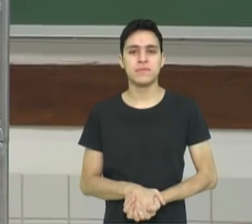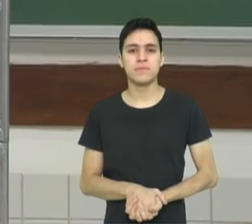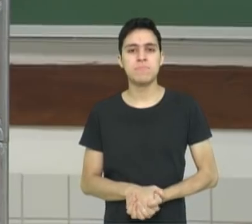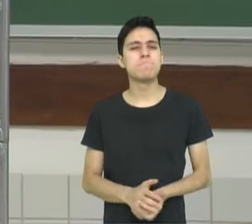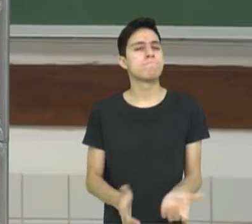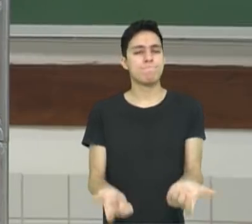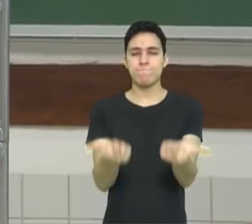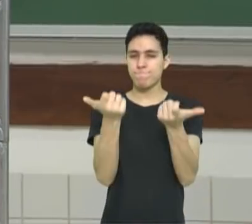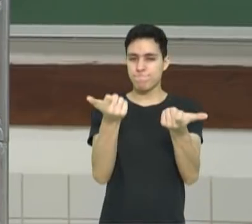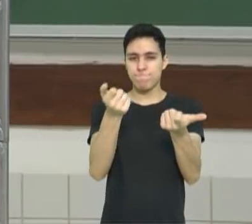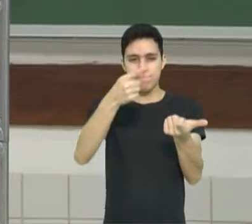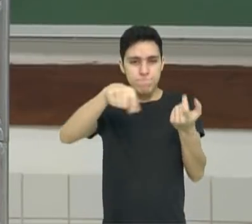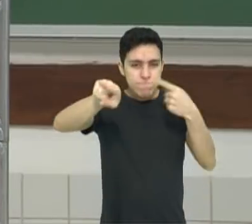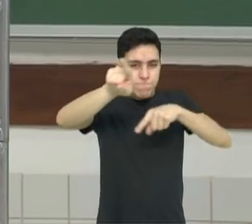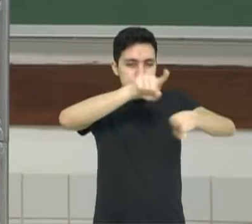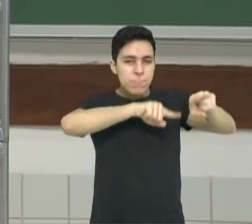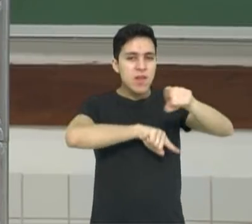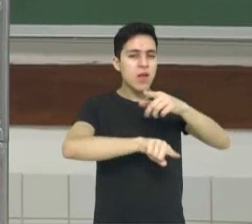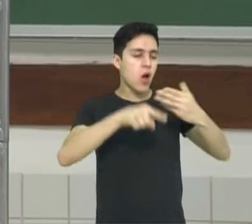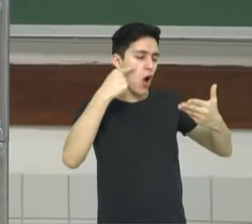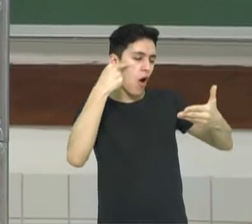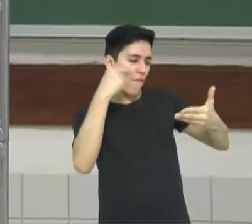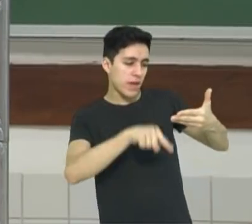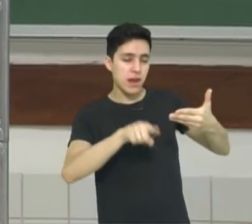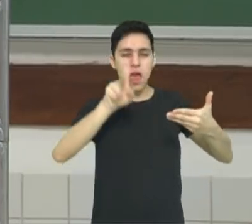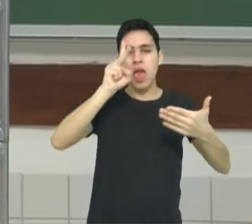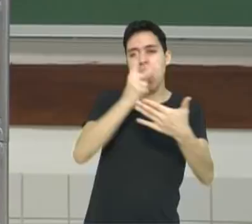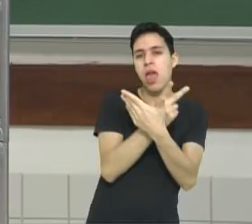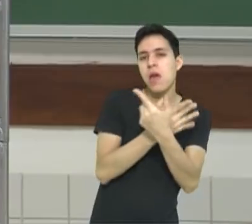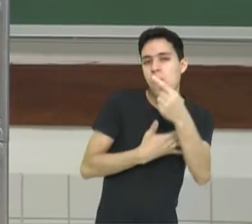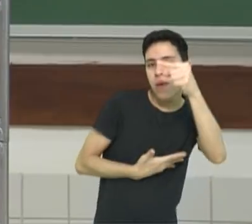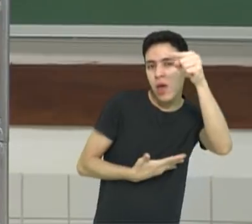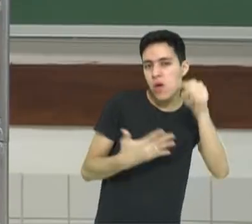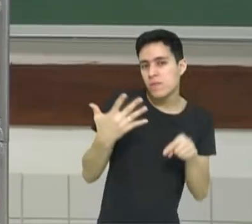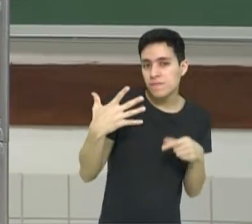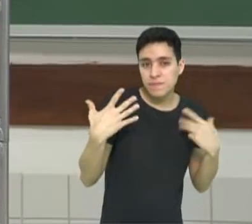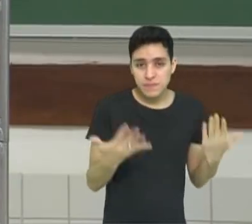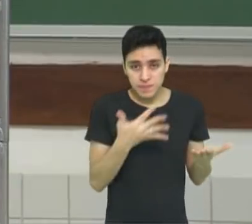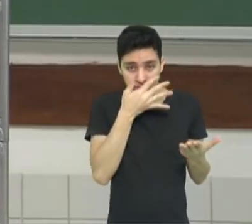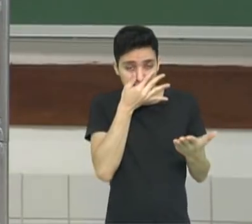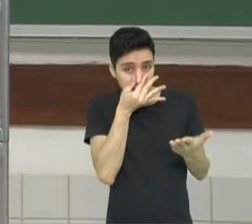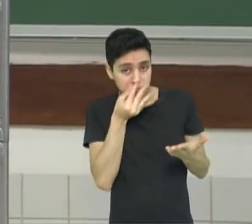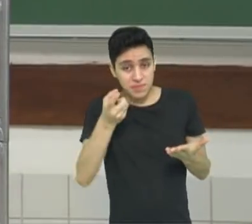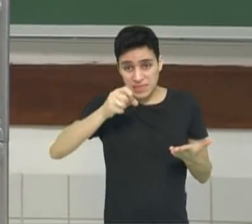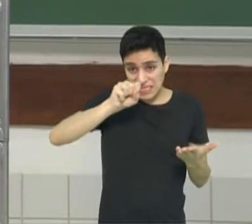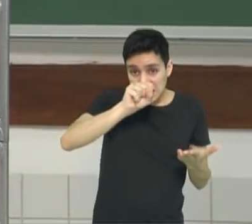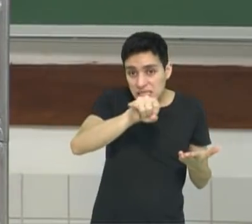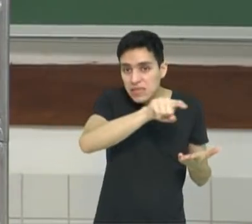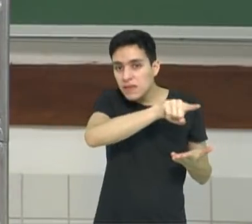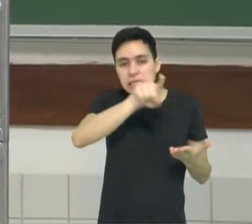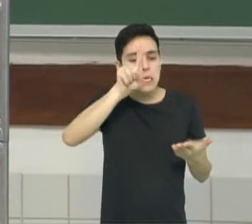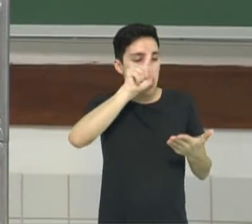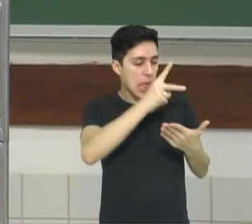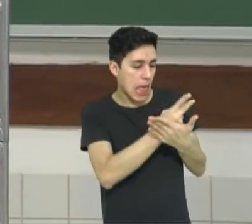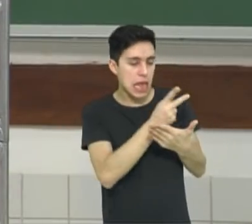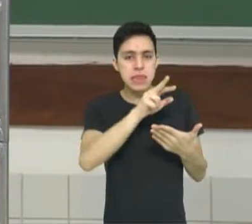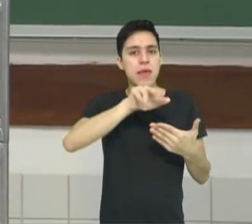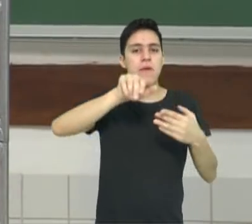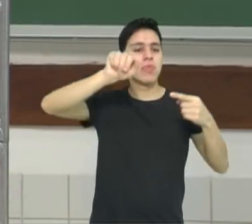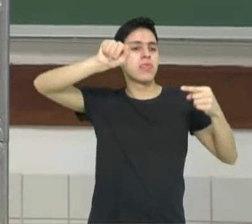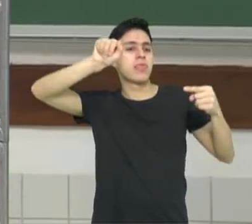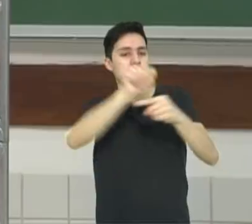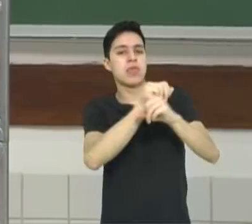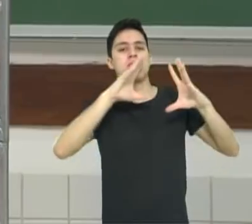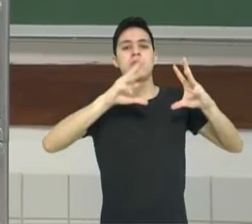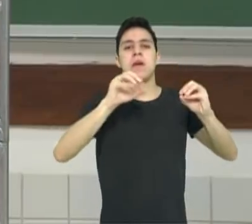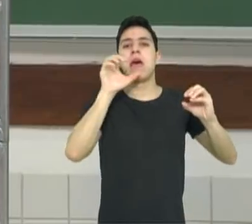Muito bem, você conferiu? Você errou alguma coisa? Se você errar, não pegue a borracha e apague